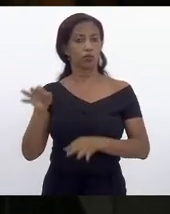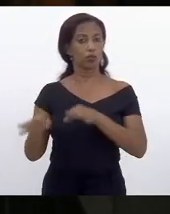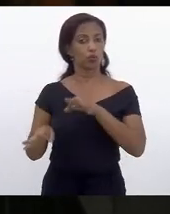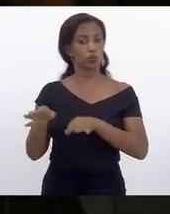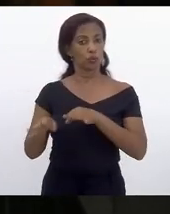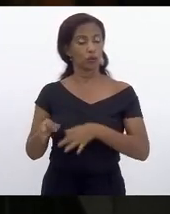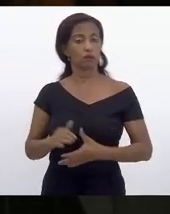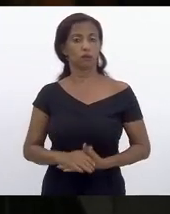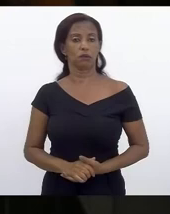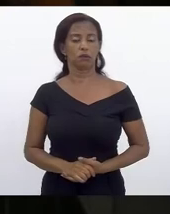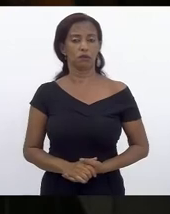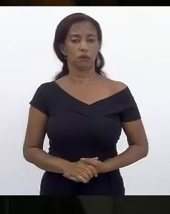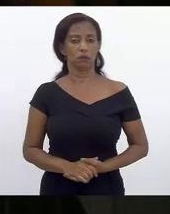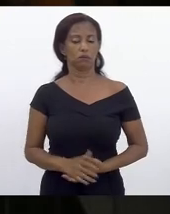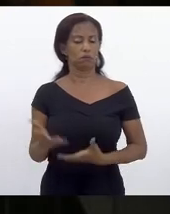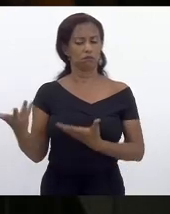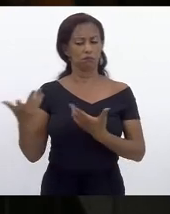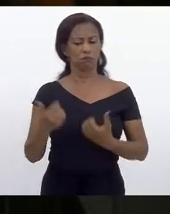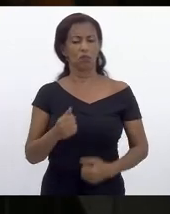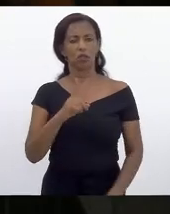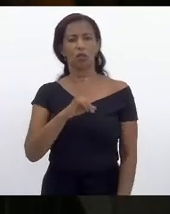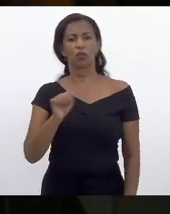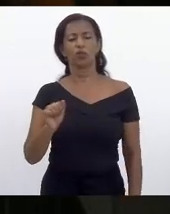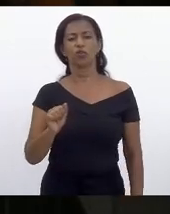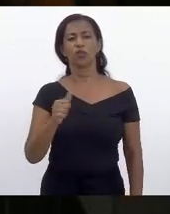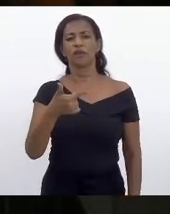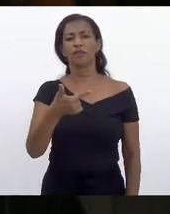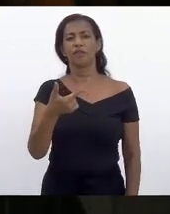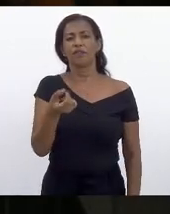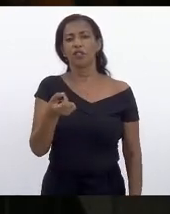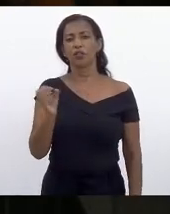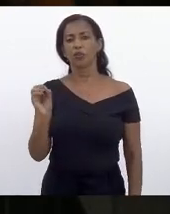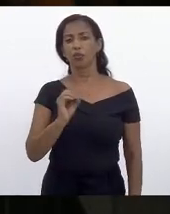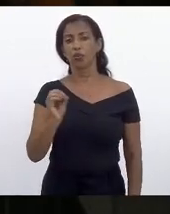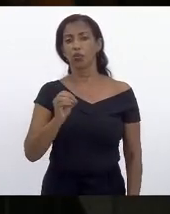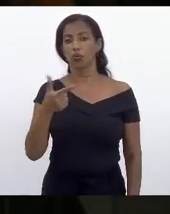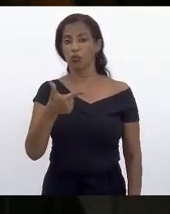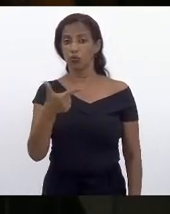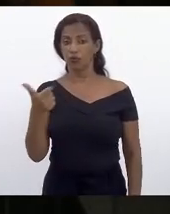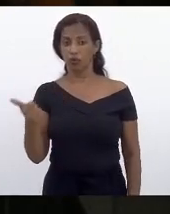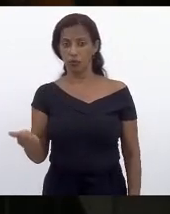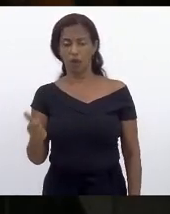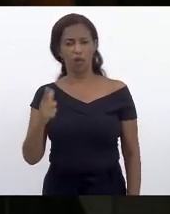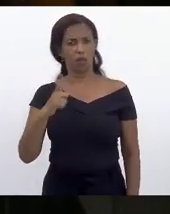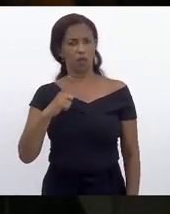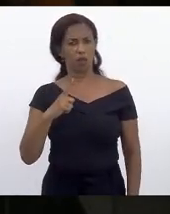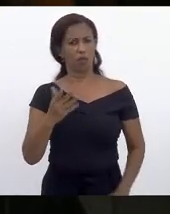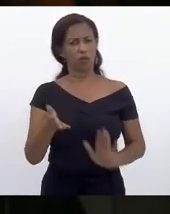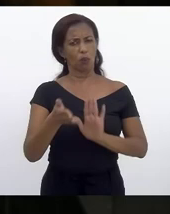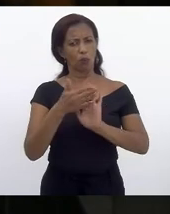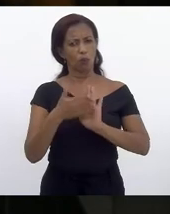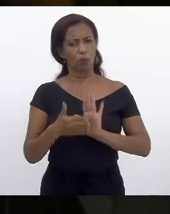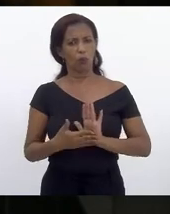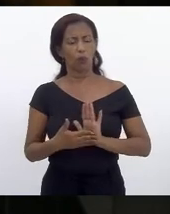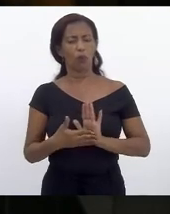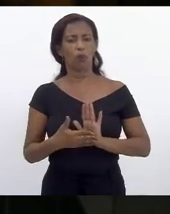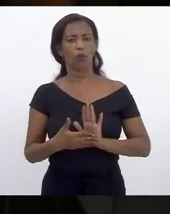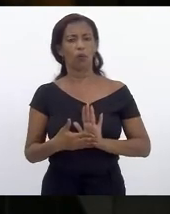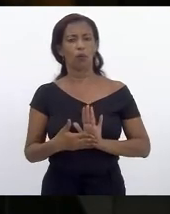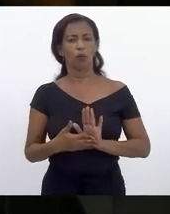Justiça. Recebida no dia 20 de outubro de 2021, tendo sido protocolada